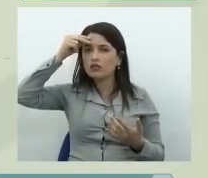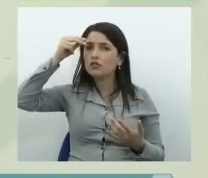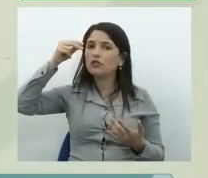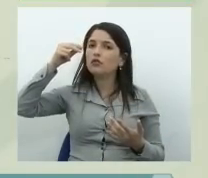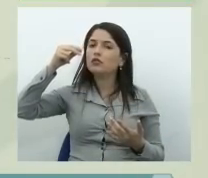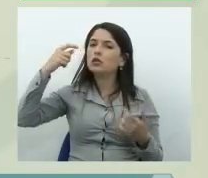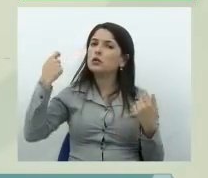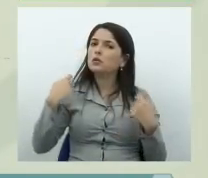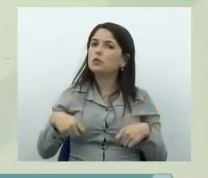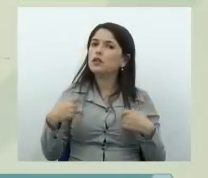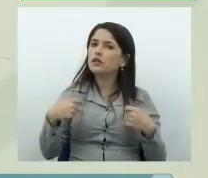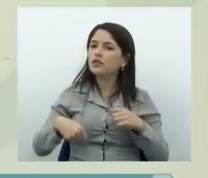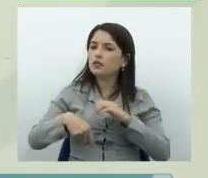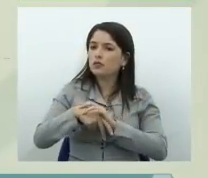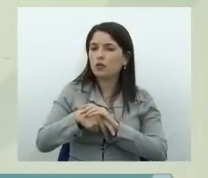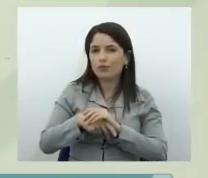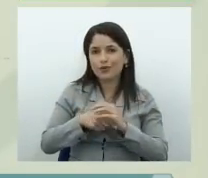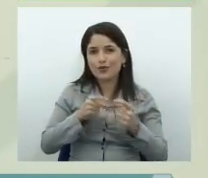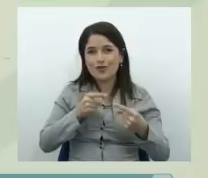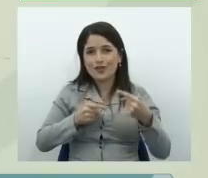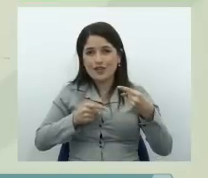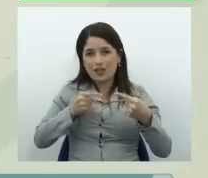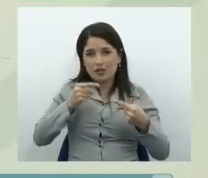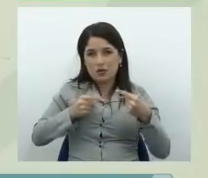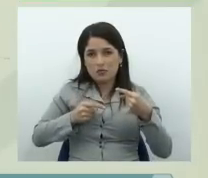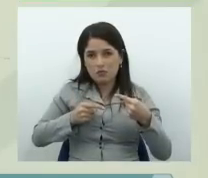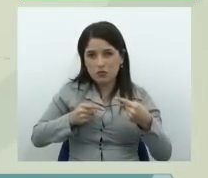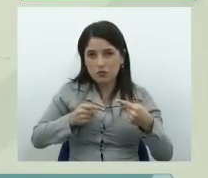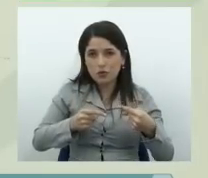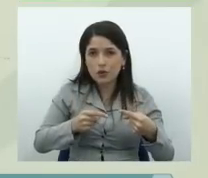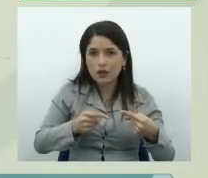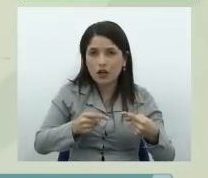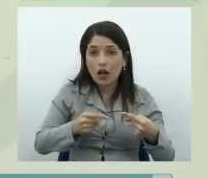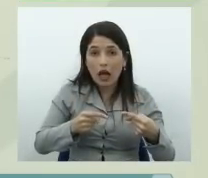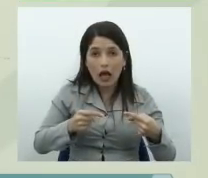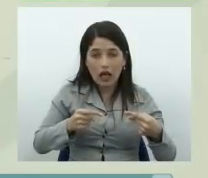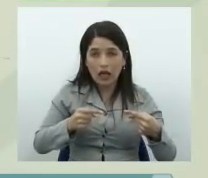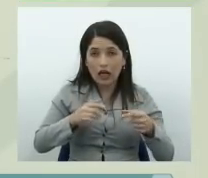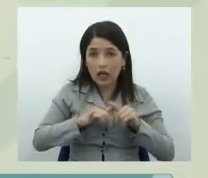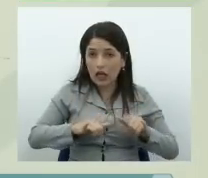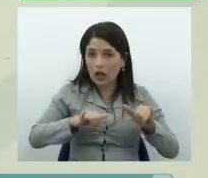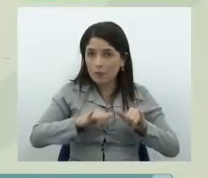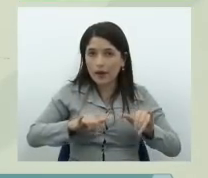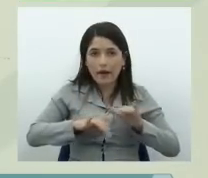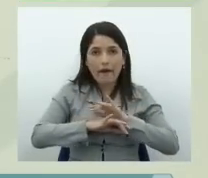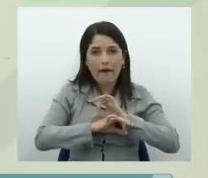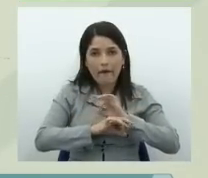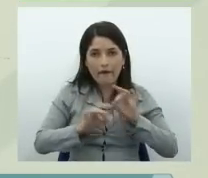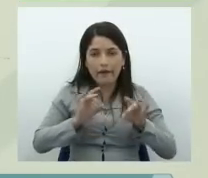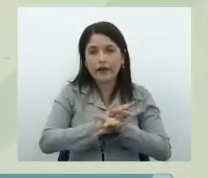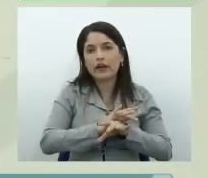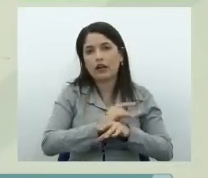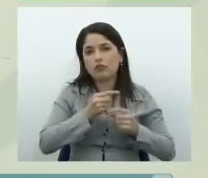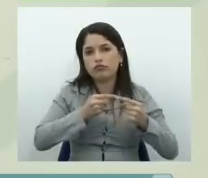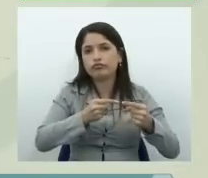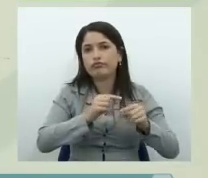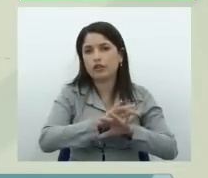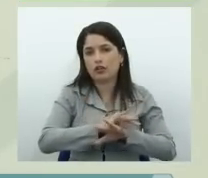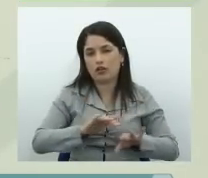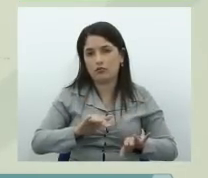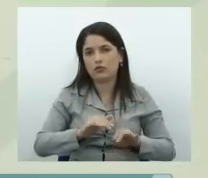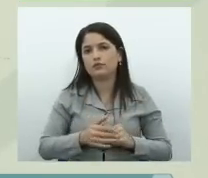na disputa eleitoral a hora que a campanha acaba. Eu disse na conversa na Associação Comercial e